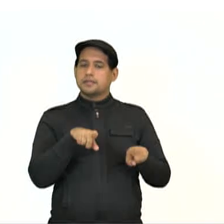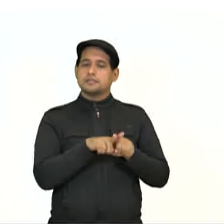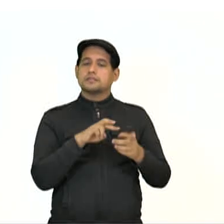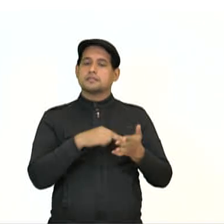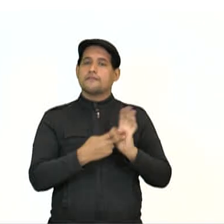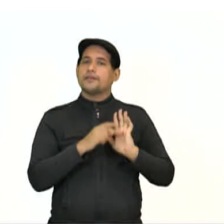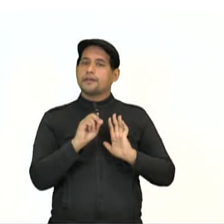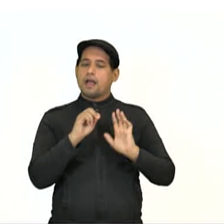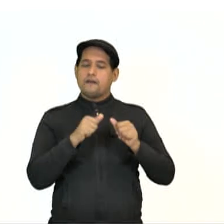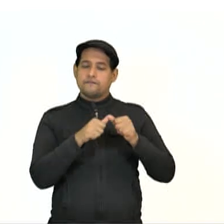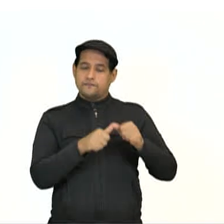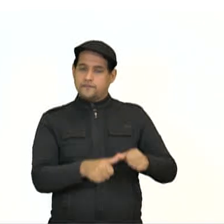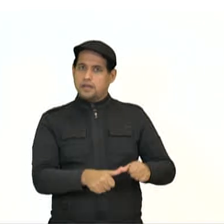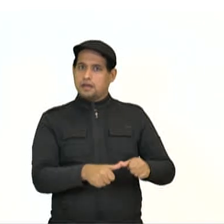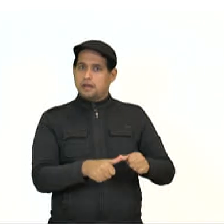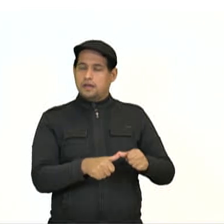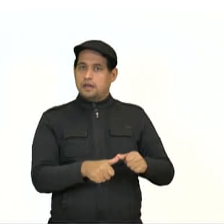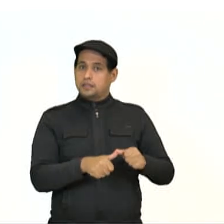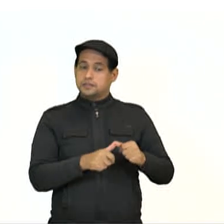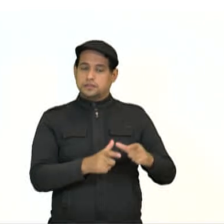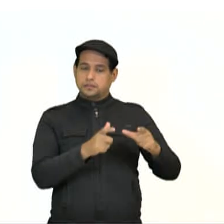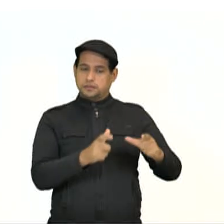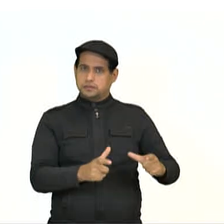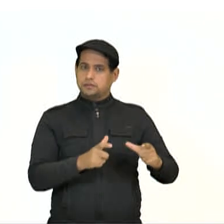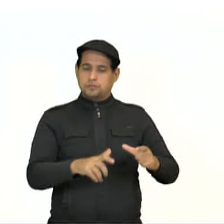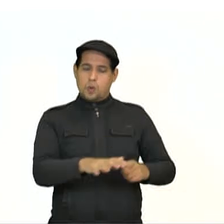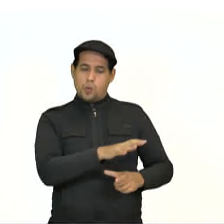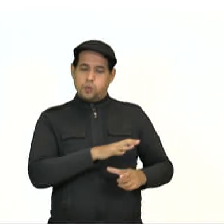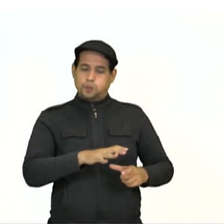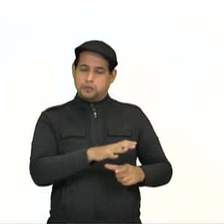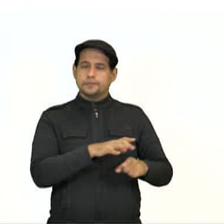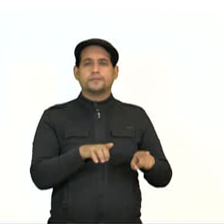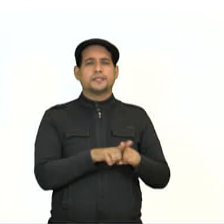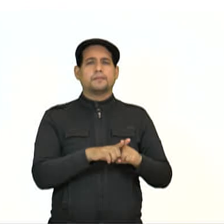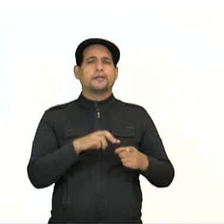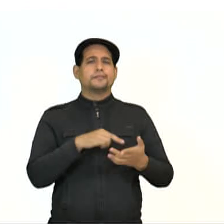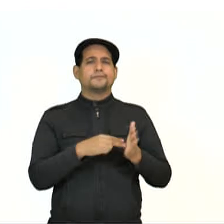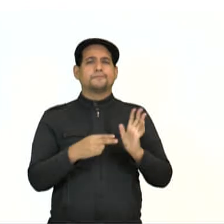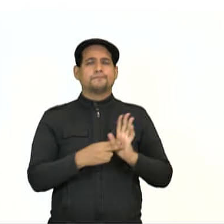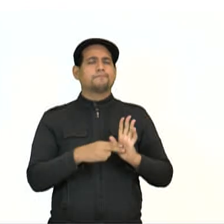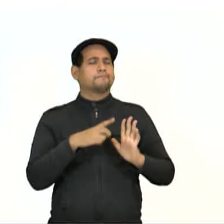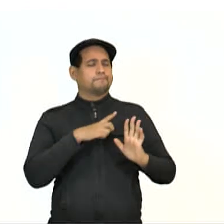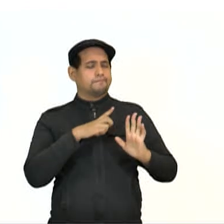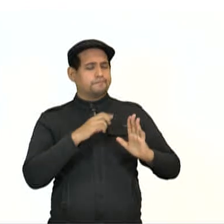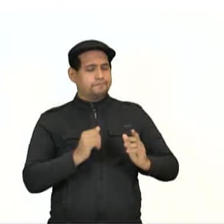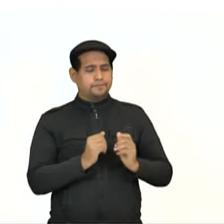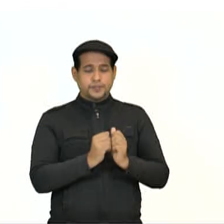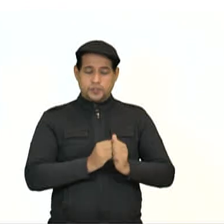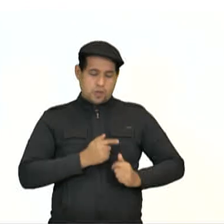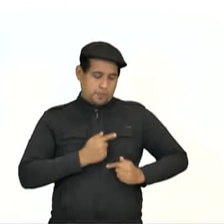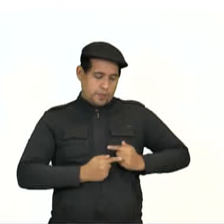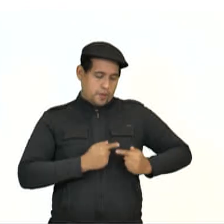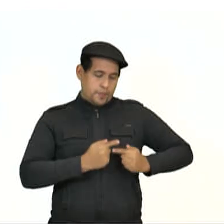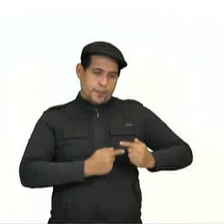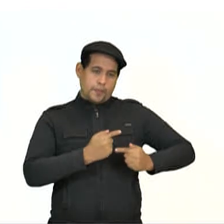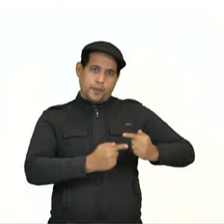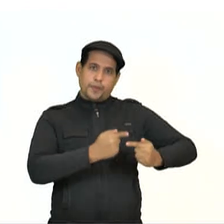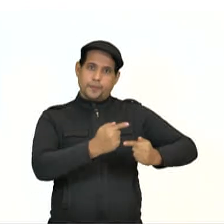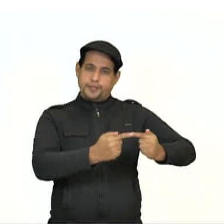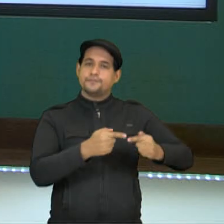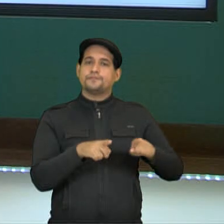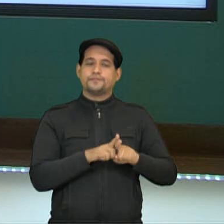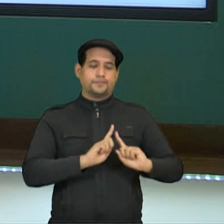tendem a permanecer naquela população e serem os constituintes, da geração, serem